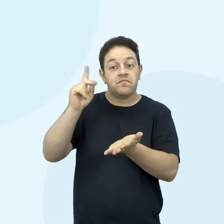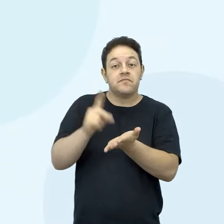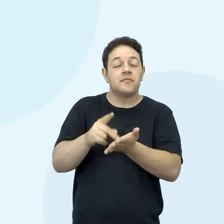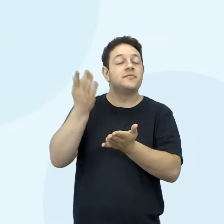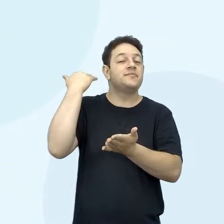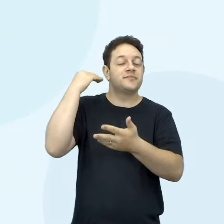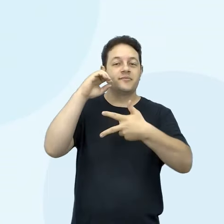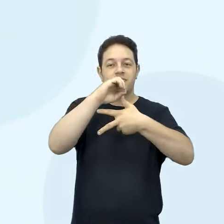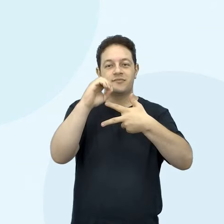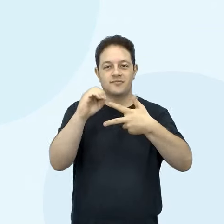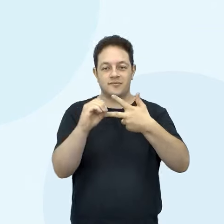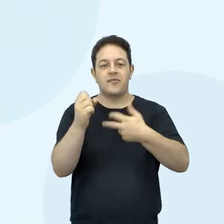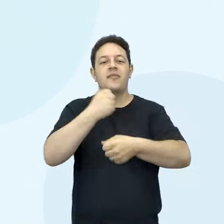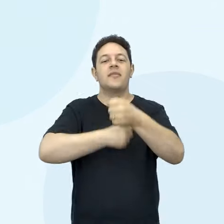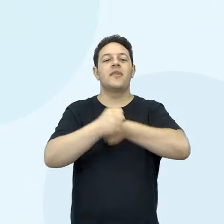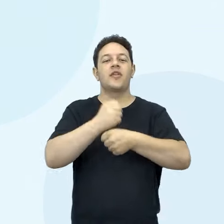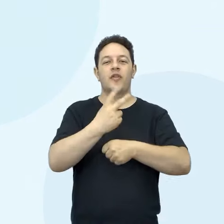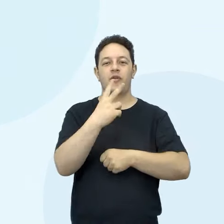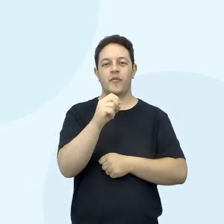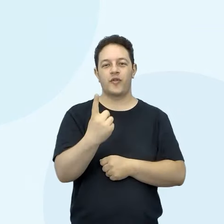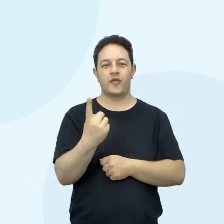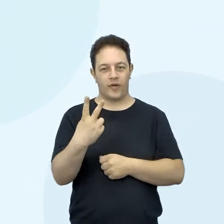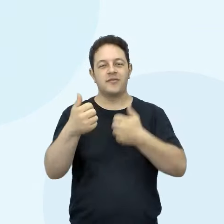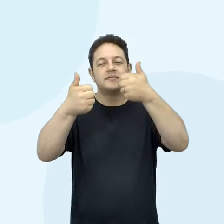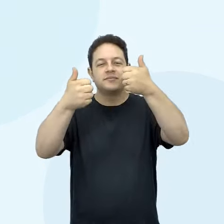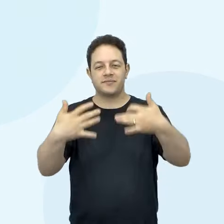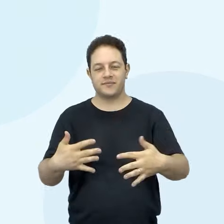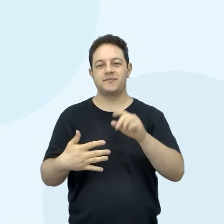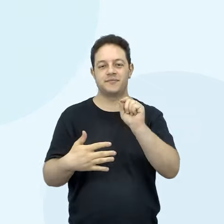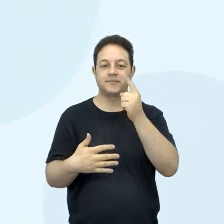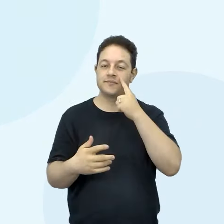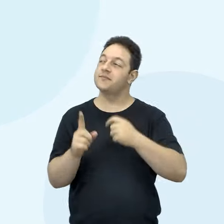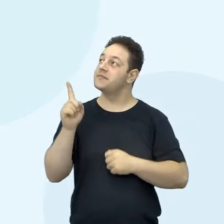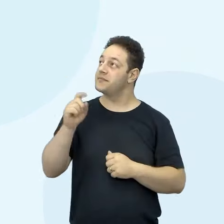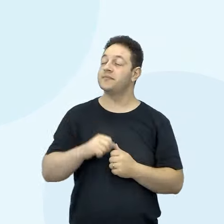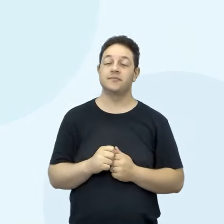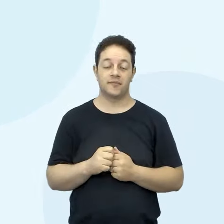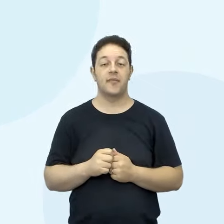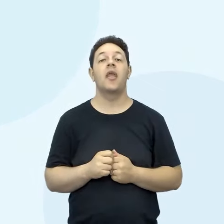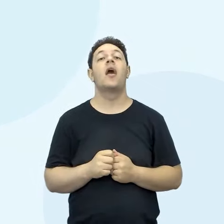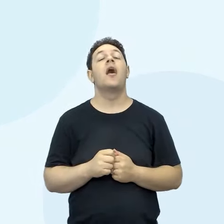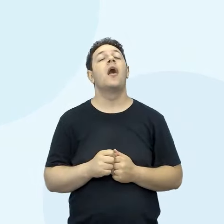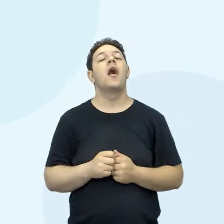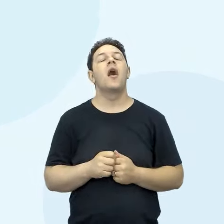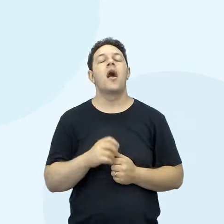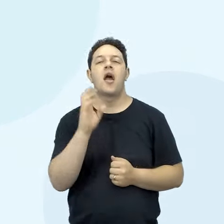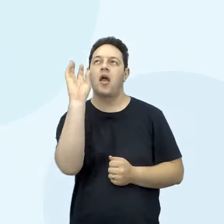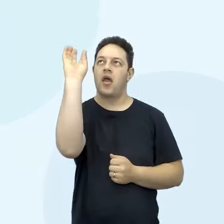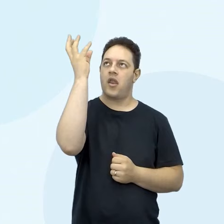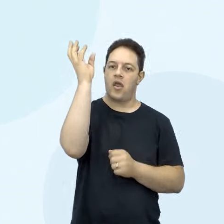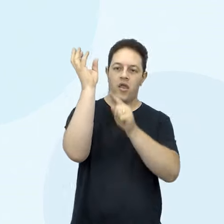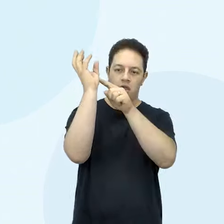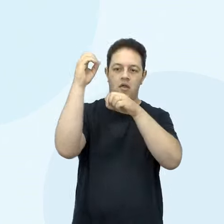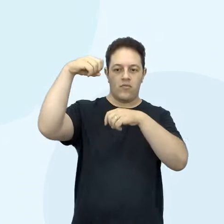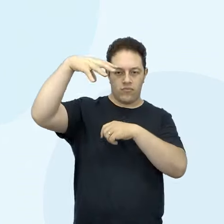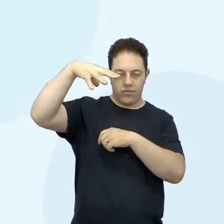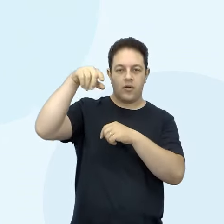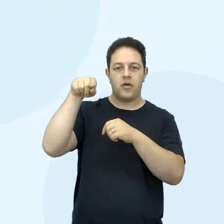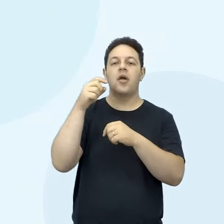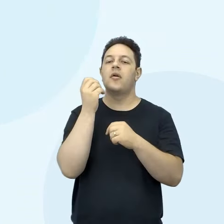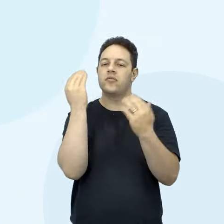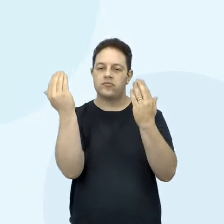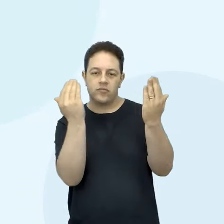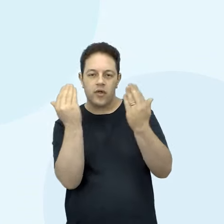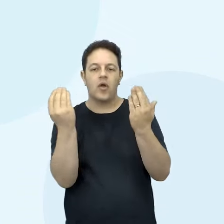Enem, lá de 2012, vou ler rapidamente para você. Ó. A eficiência das lâmpadas pode ser comparada utilizando a razão,